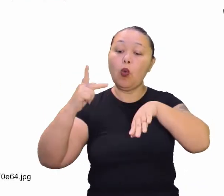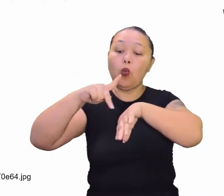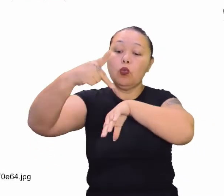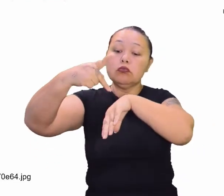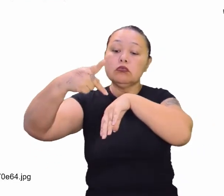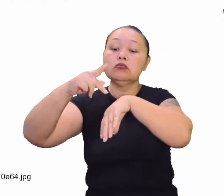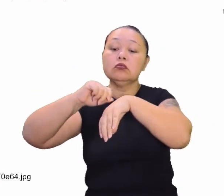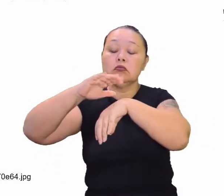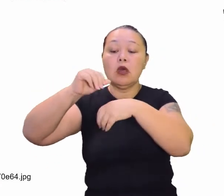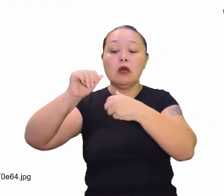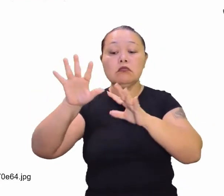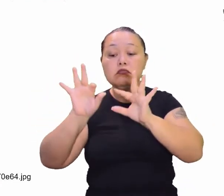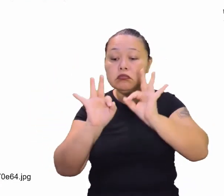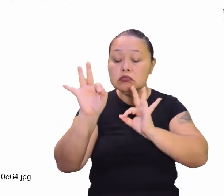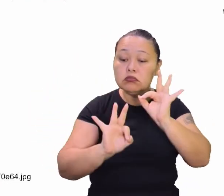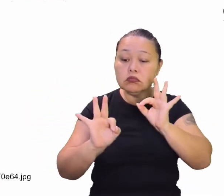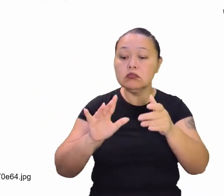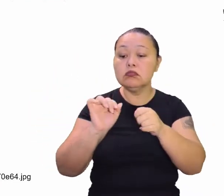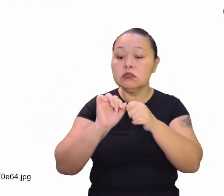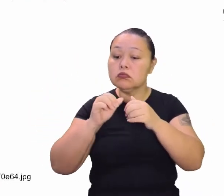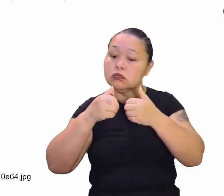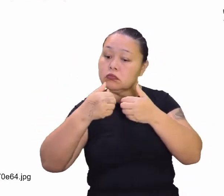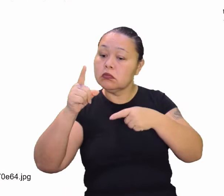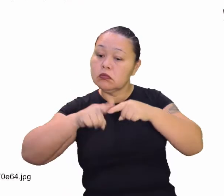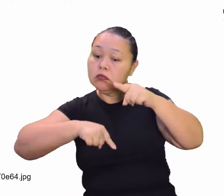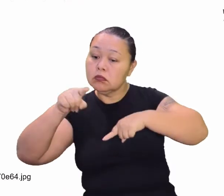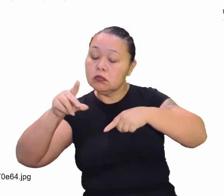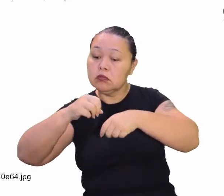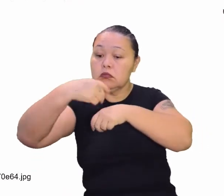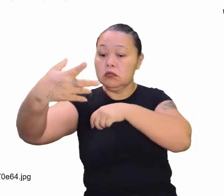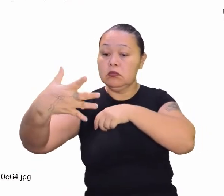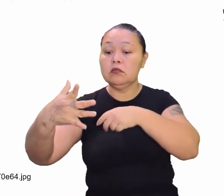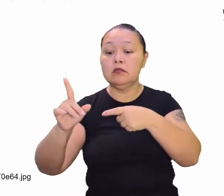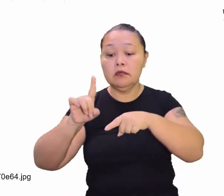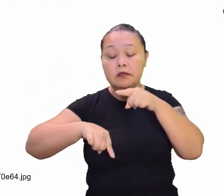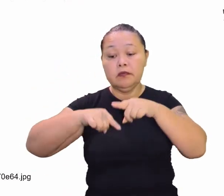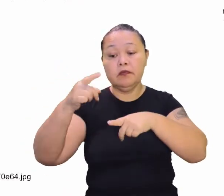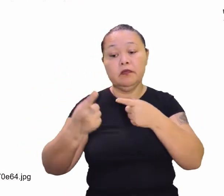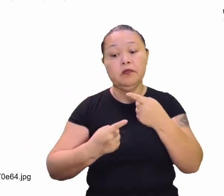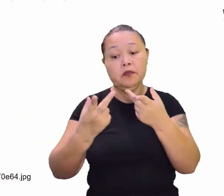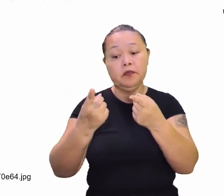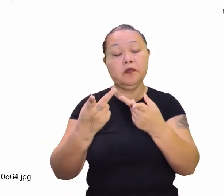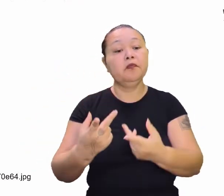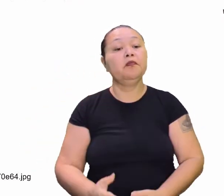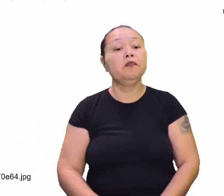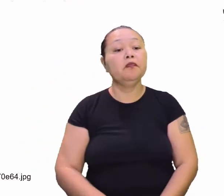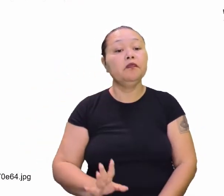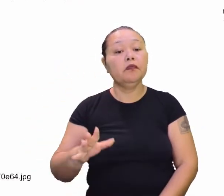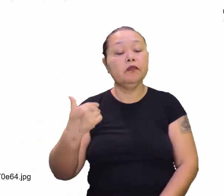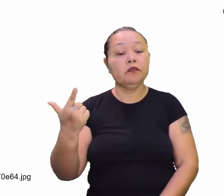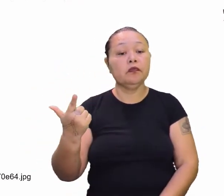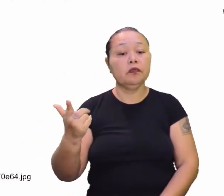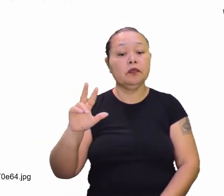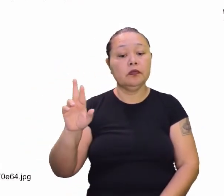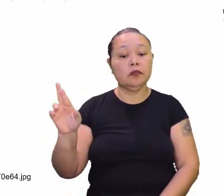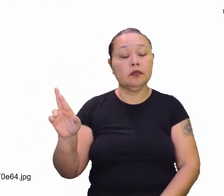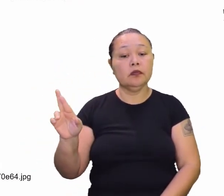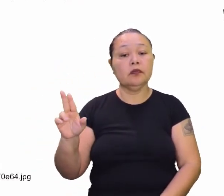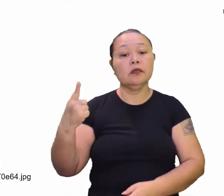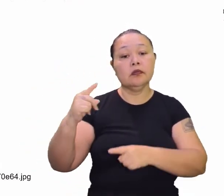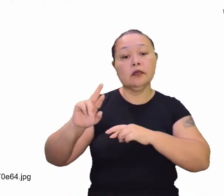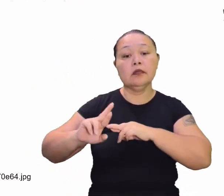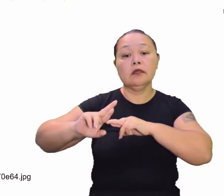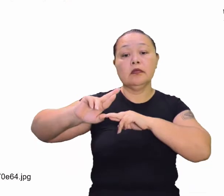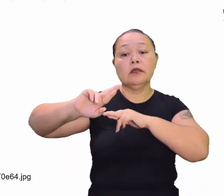para fazer sua plataforma de exportação. Isso mesmo. Só relembrando, tá, pessoal? Aí o BRICS, né? Agora vamos falar aí, olha só. Por conta